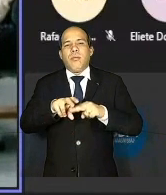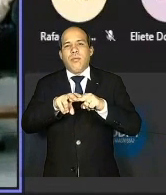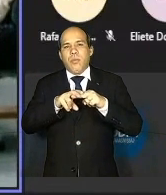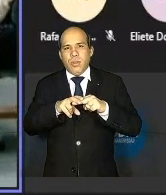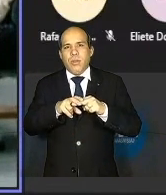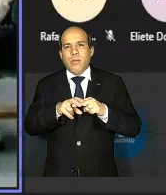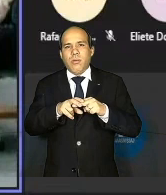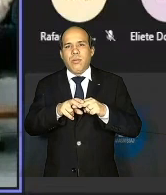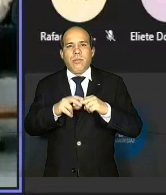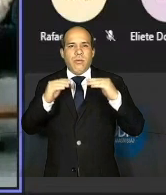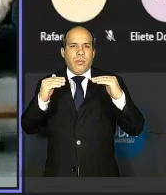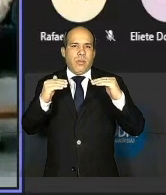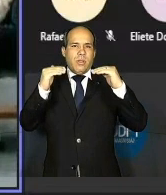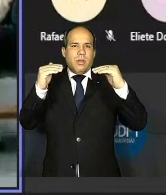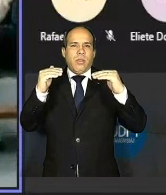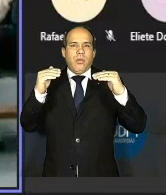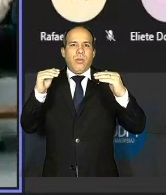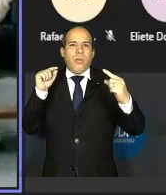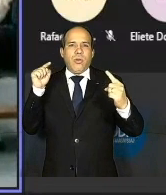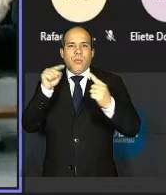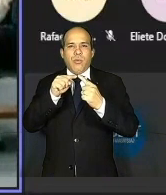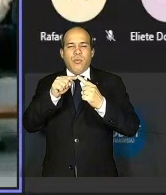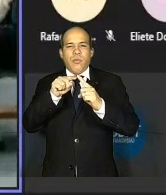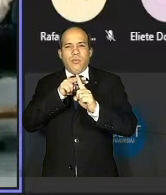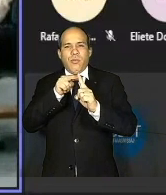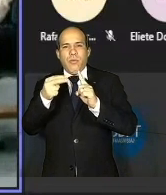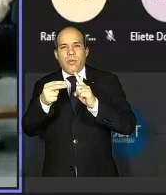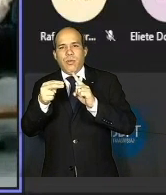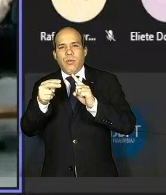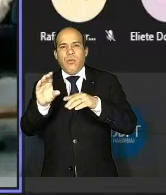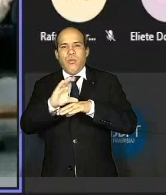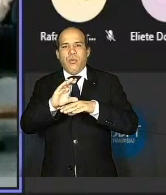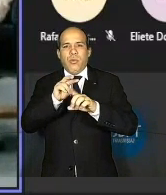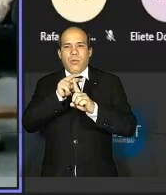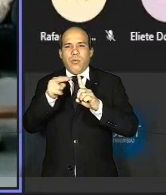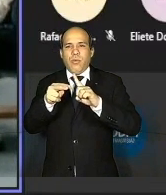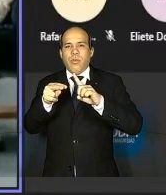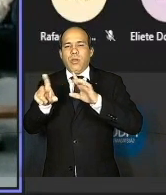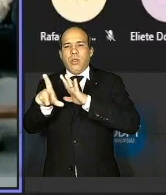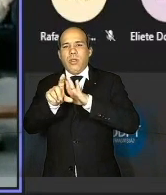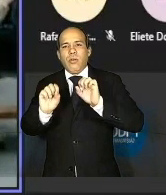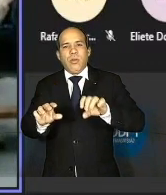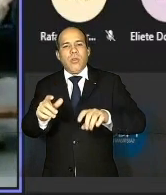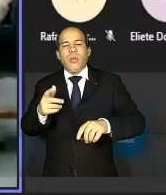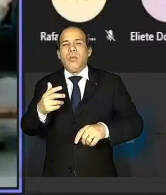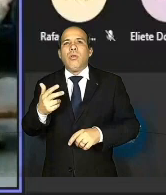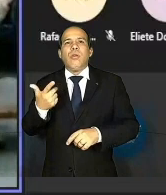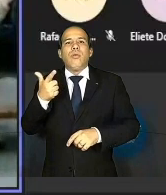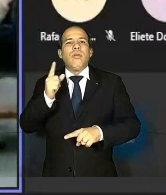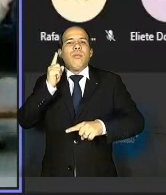administrativos. Portanto, excelências, do ponto de vista constitucional e do ponto de vista da legislação da